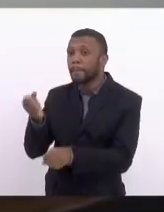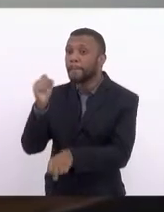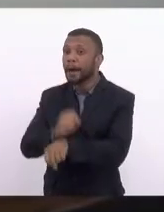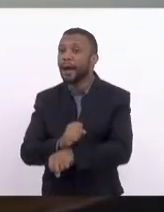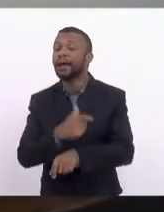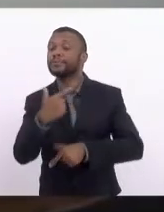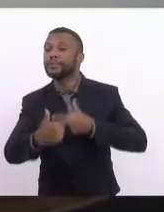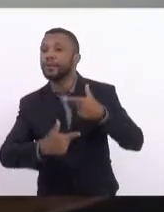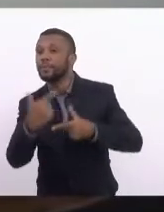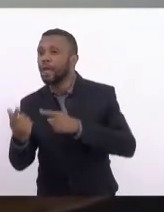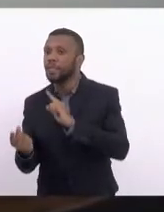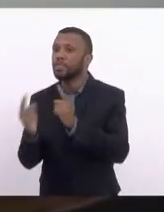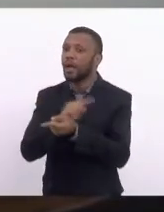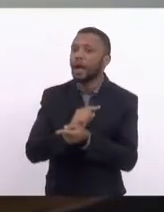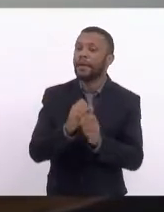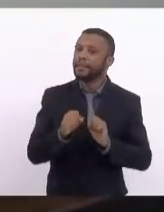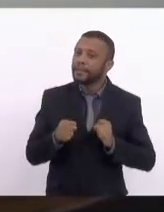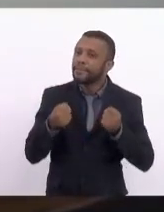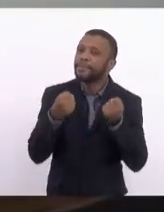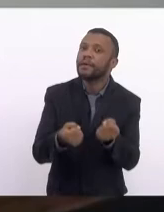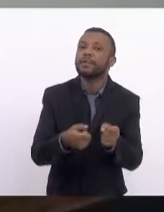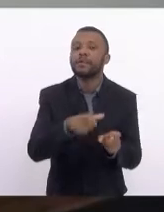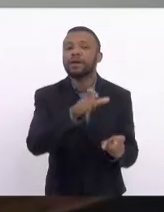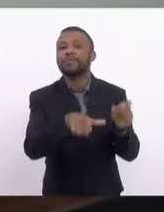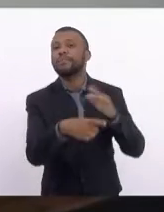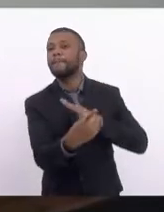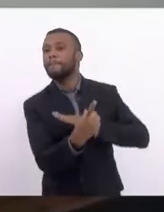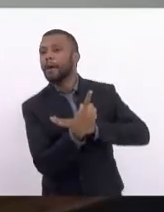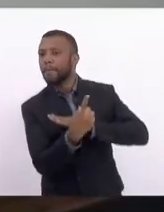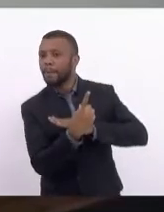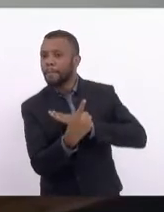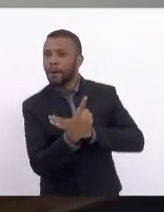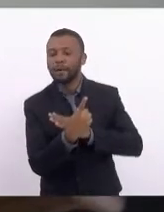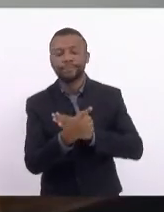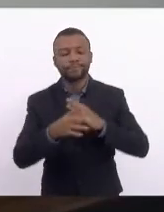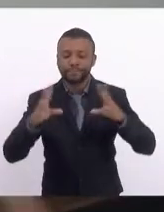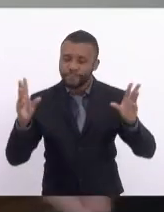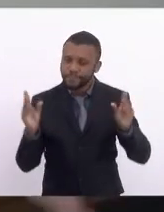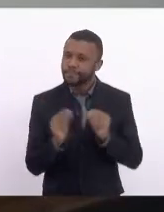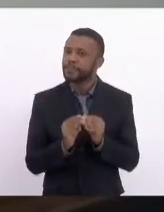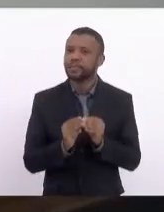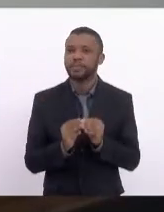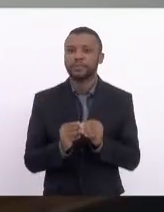na Justiça em defesa dos consumidores para que a concessionária preste o serviço, enfim,